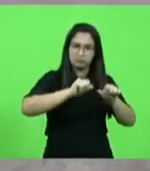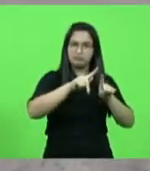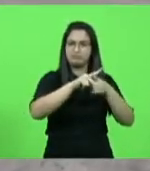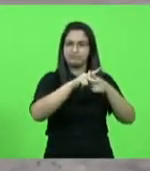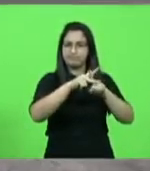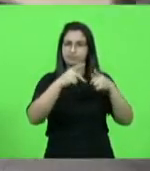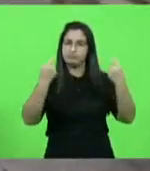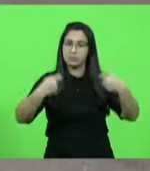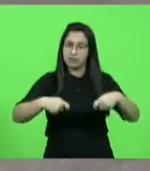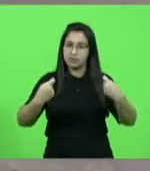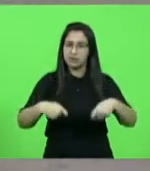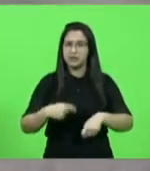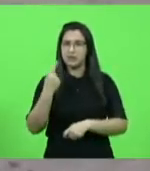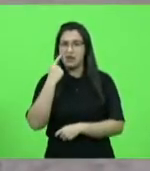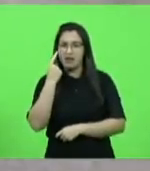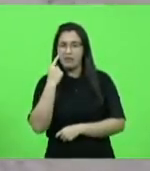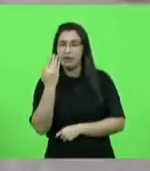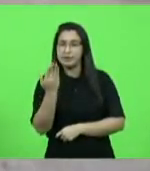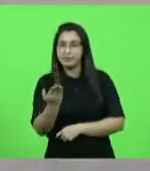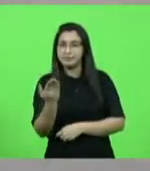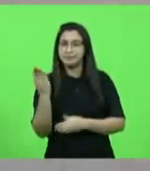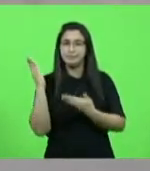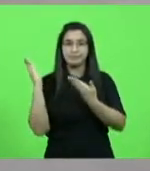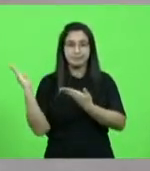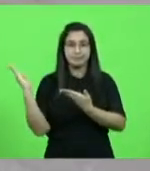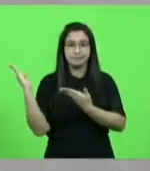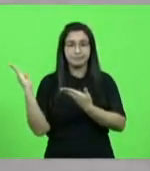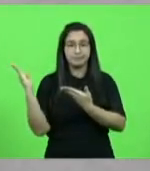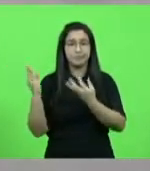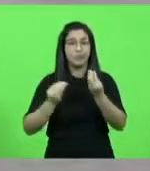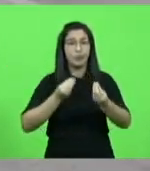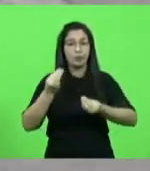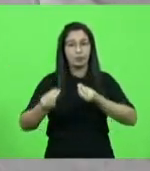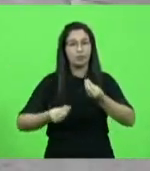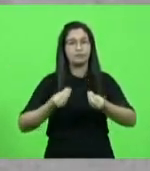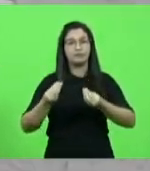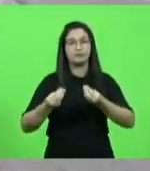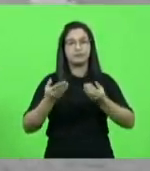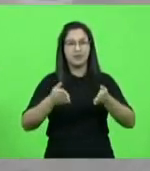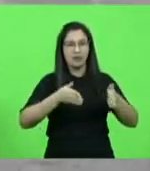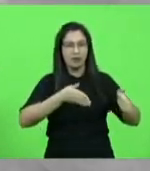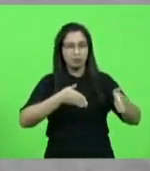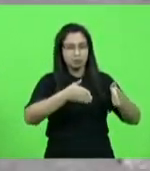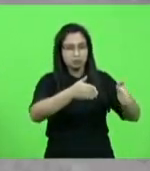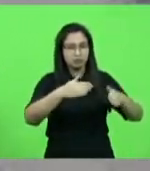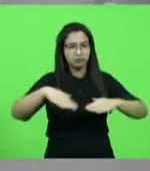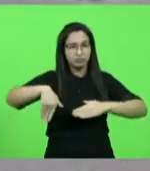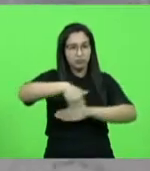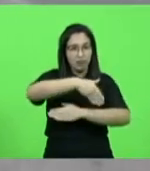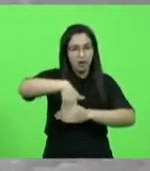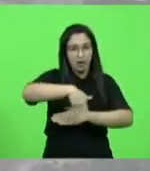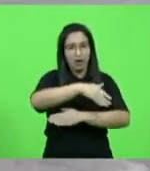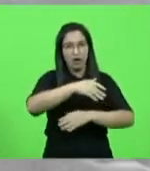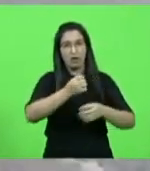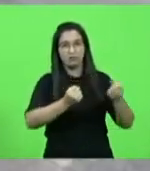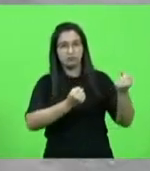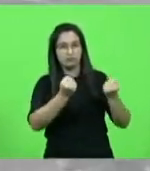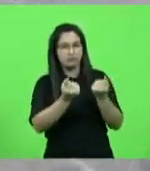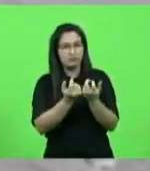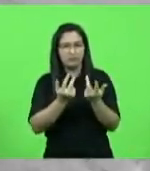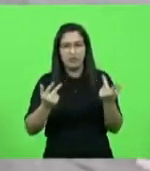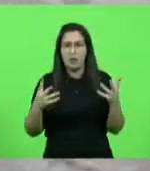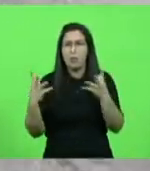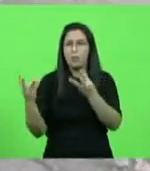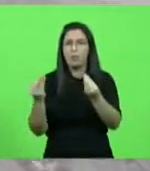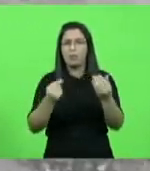a gente pode ver por imagens, o tráfego de veículos ele é muito intenso nessa rodovia, são muitos